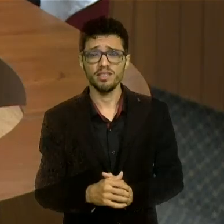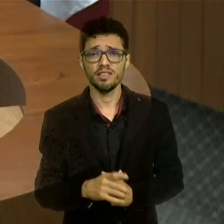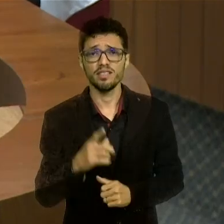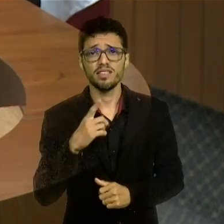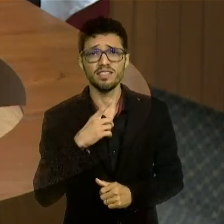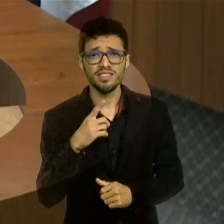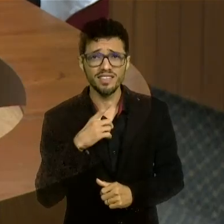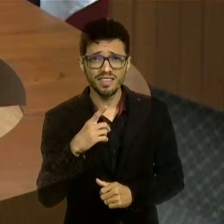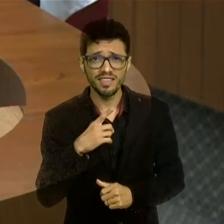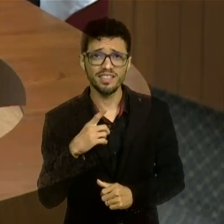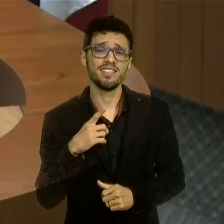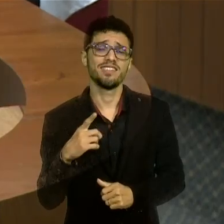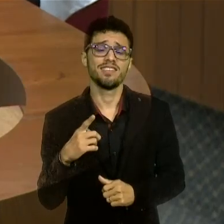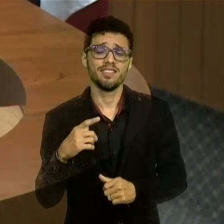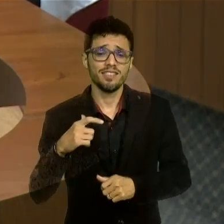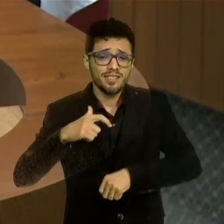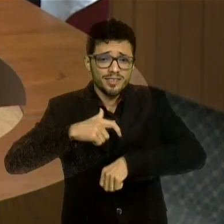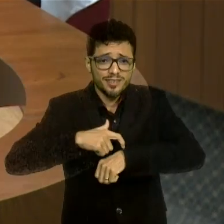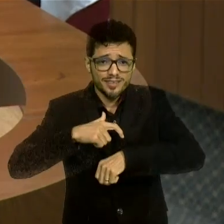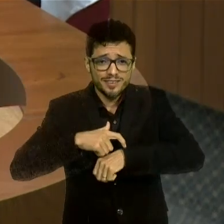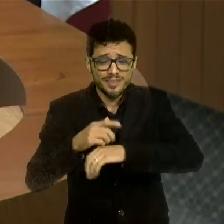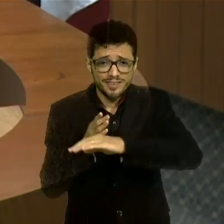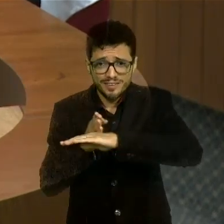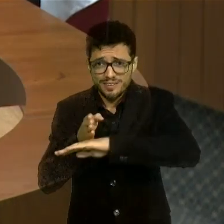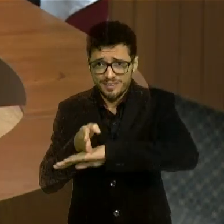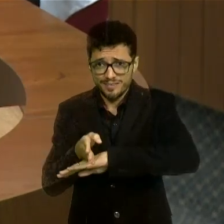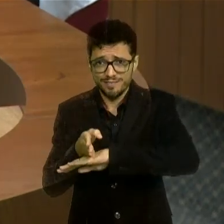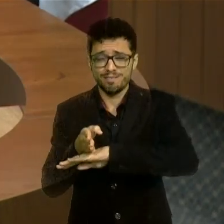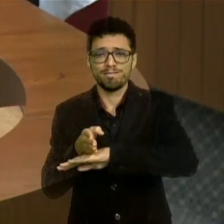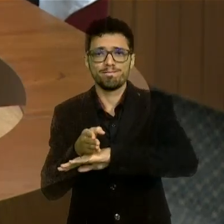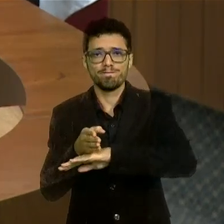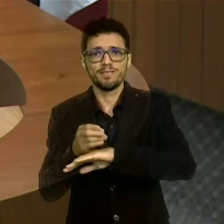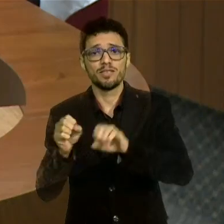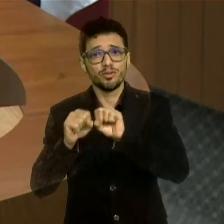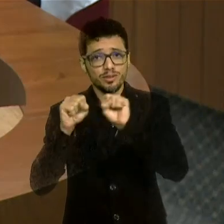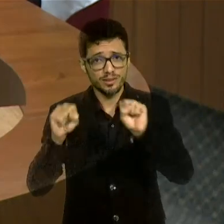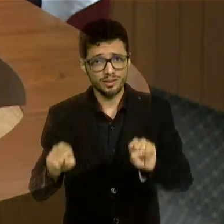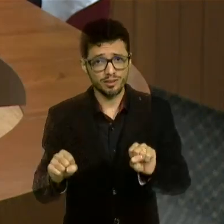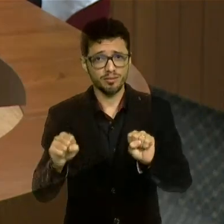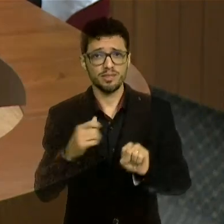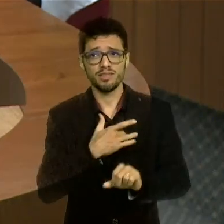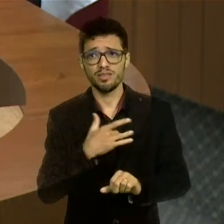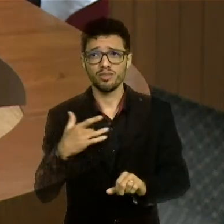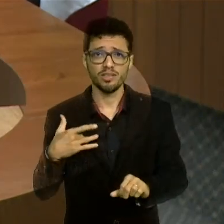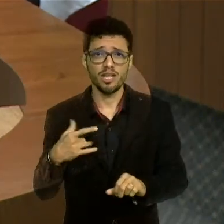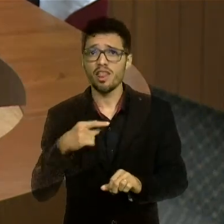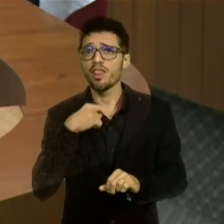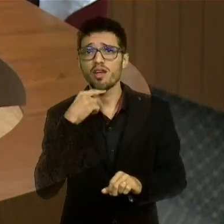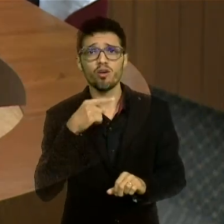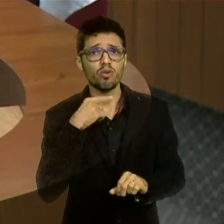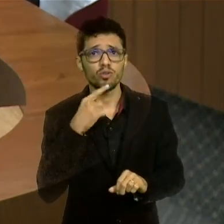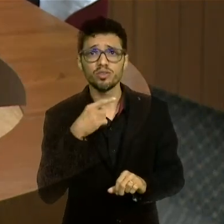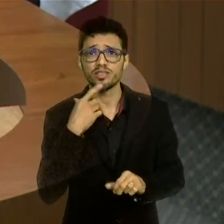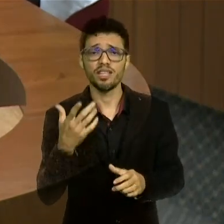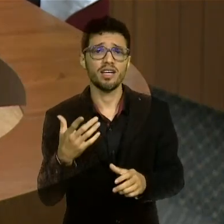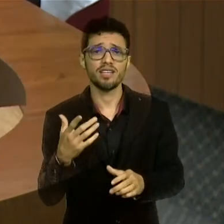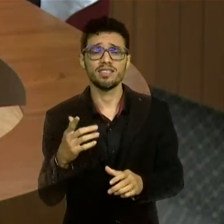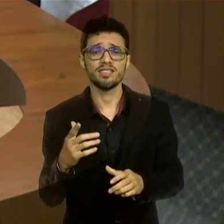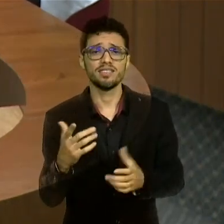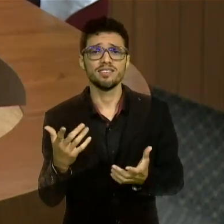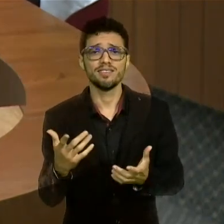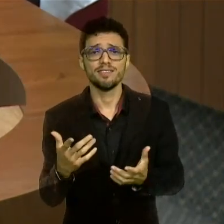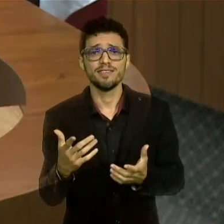A partir do momento que ele entra na rede, ele não sai, ele não tem alta de imediato, ele vai